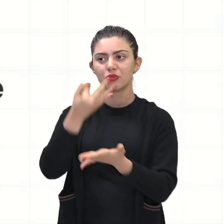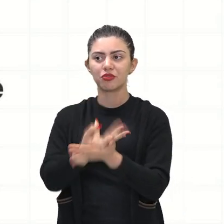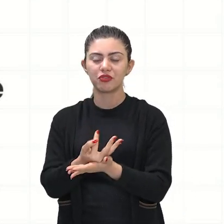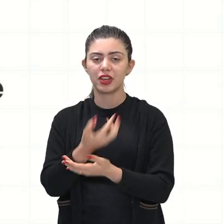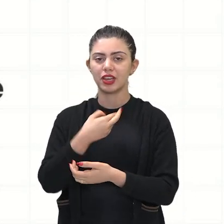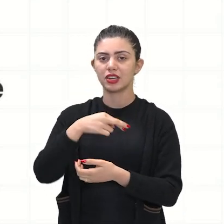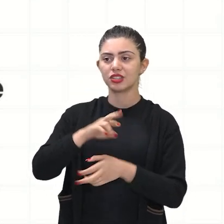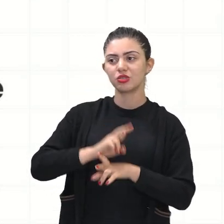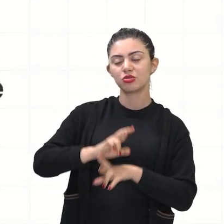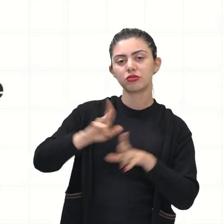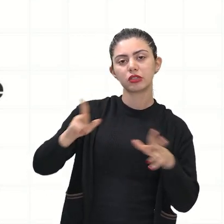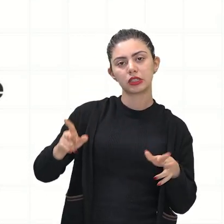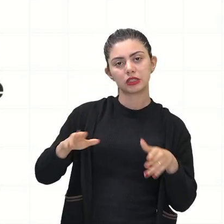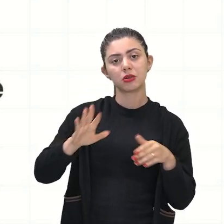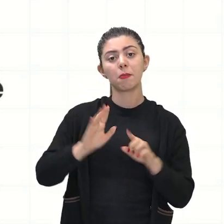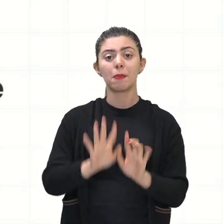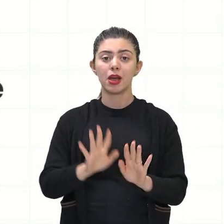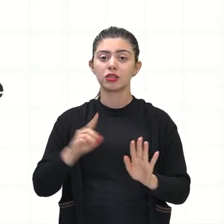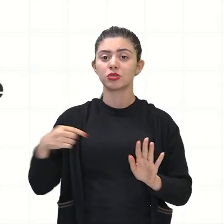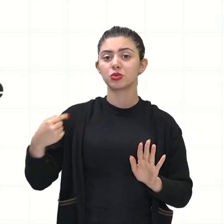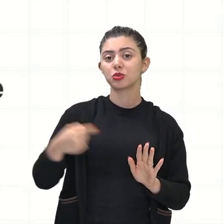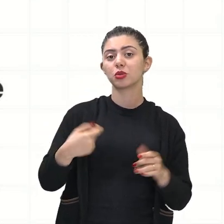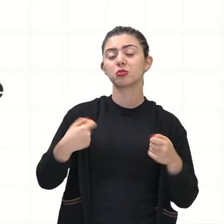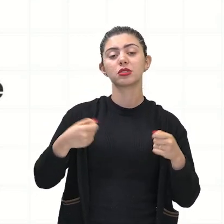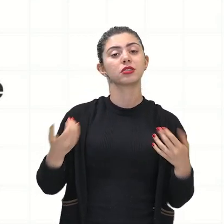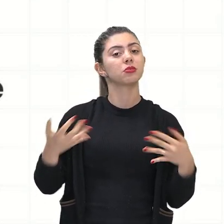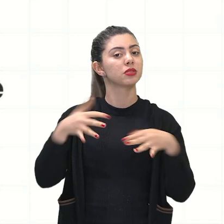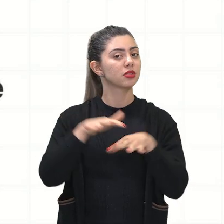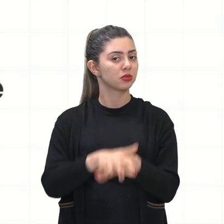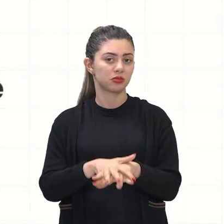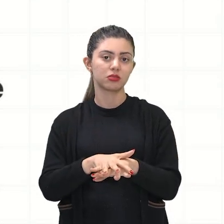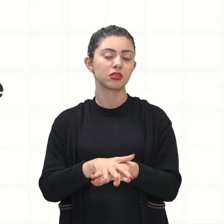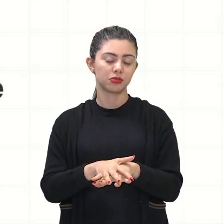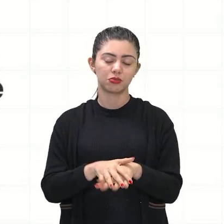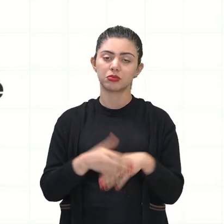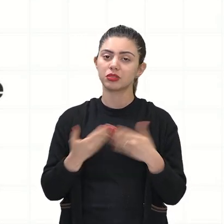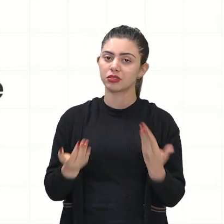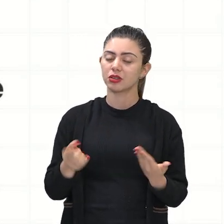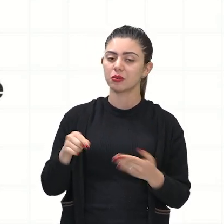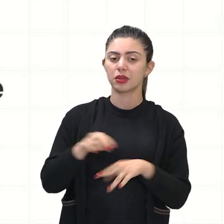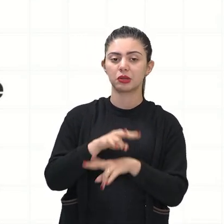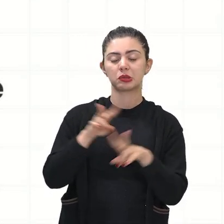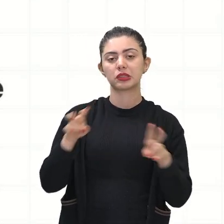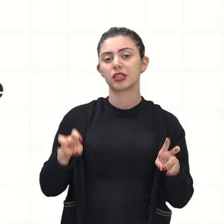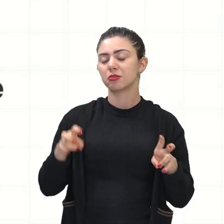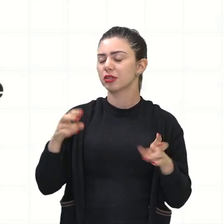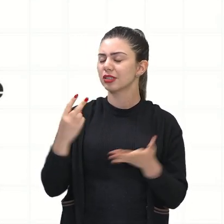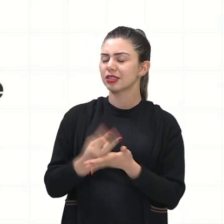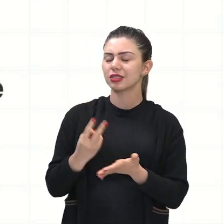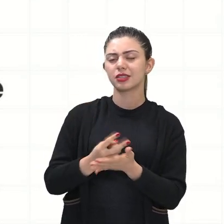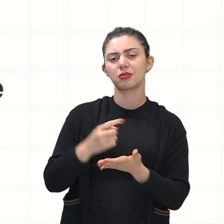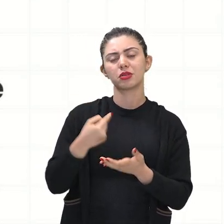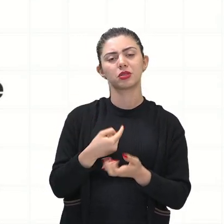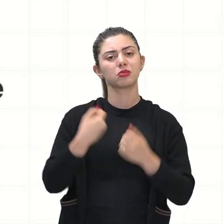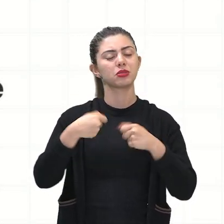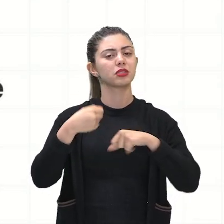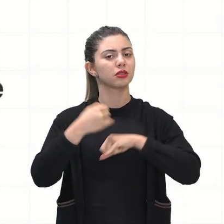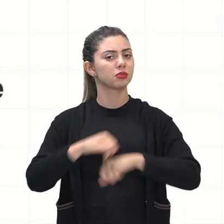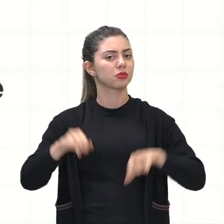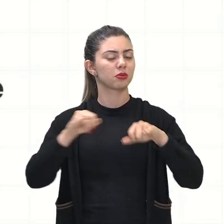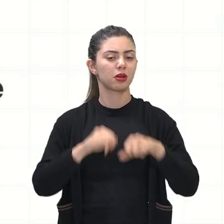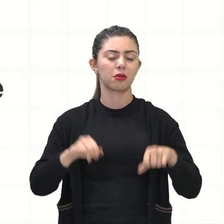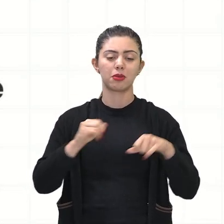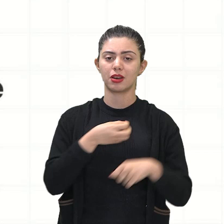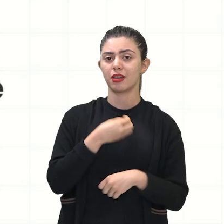A inclusão é um tema que deve ser recorrente, deve sempre ser semente da nossa caminhada,